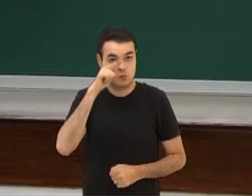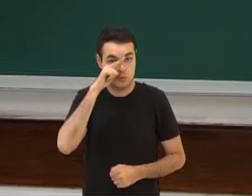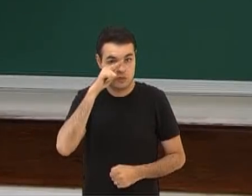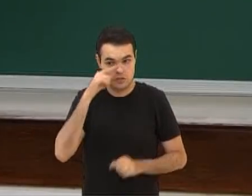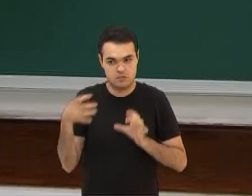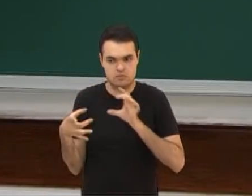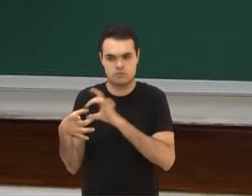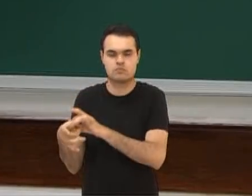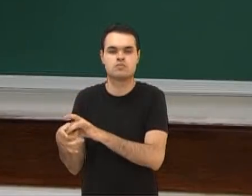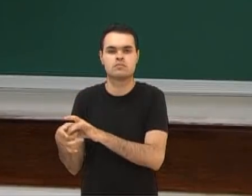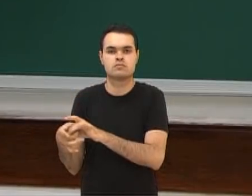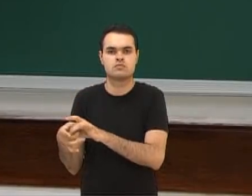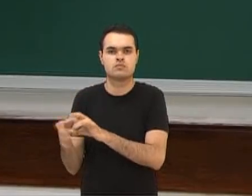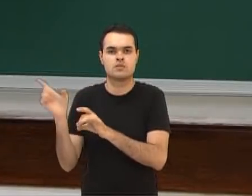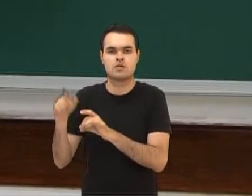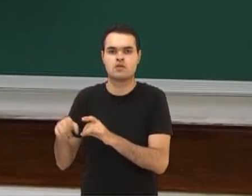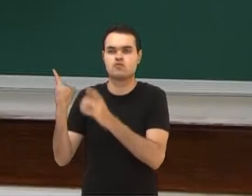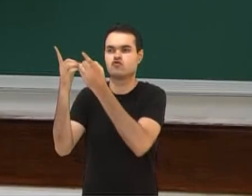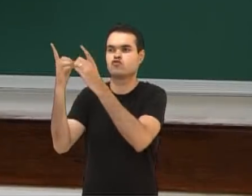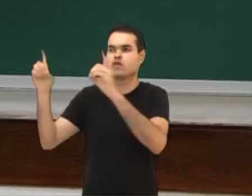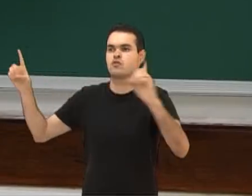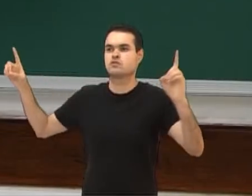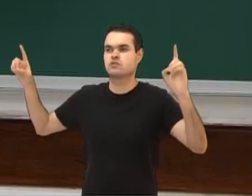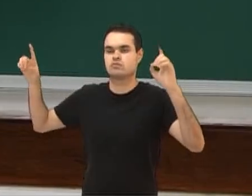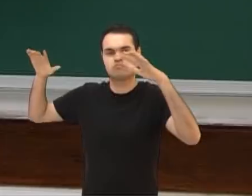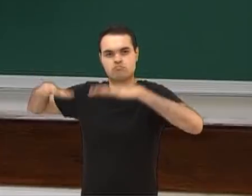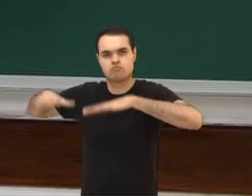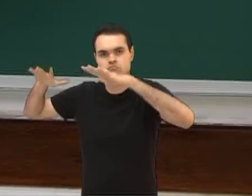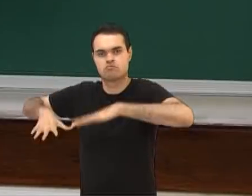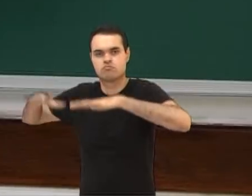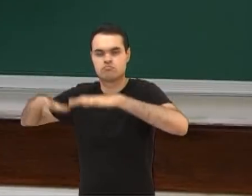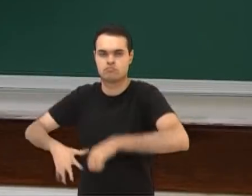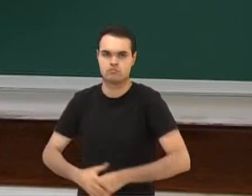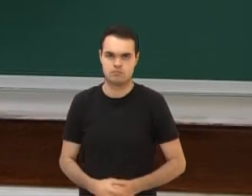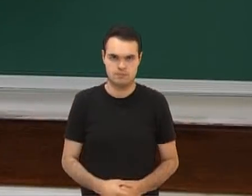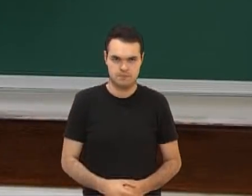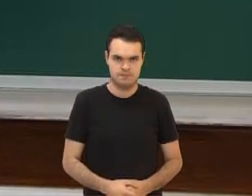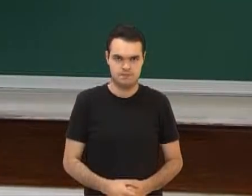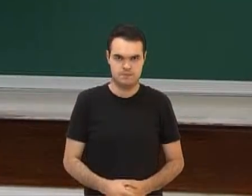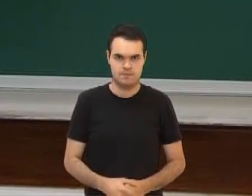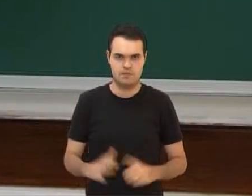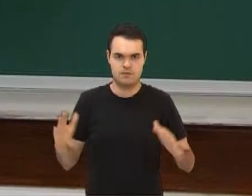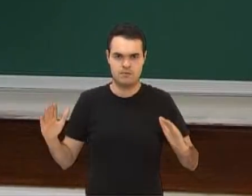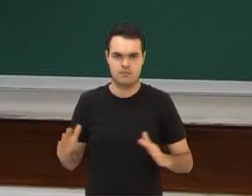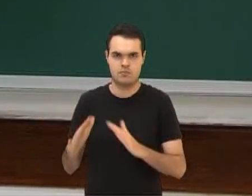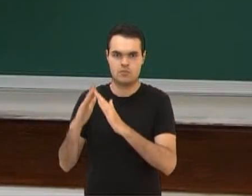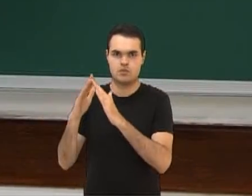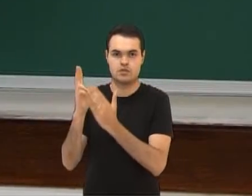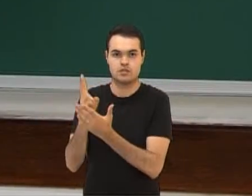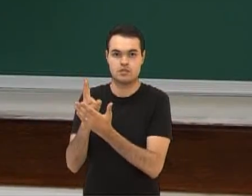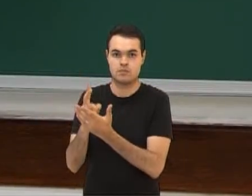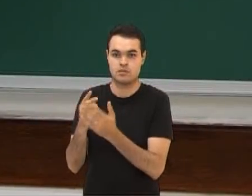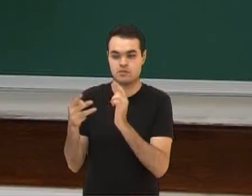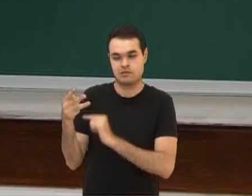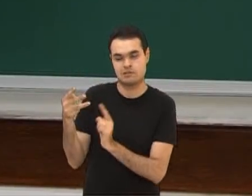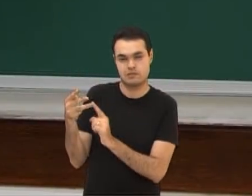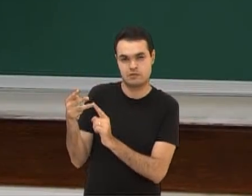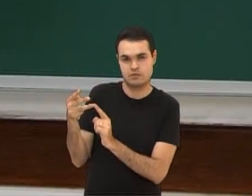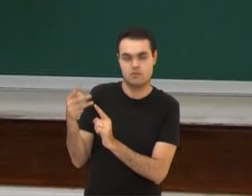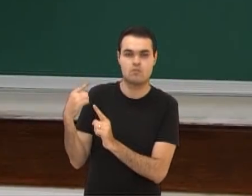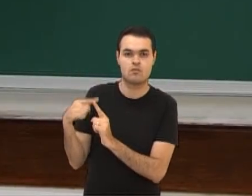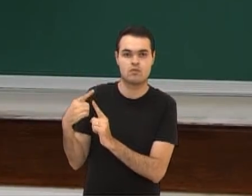voltados para os deuses. Então, a sua morada ficava sempre em terceiro plano,